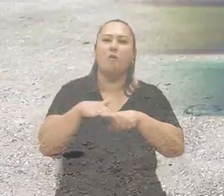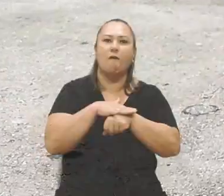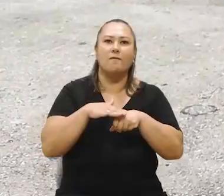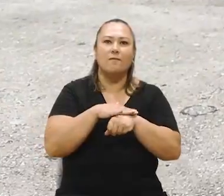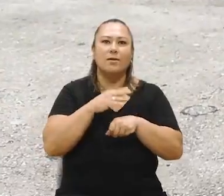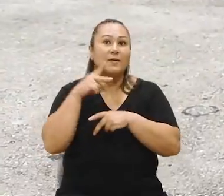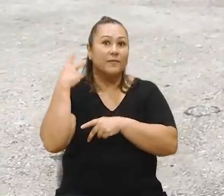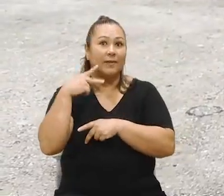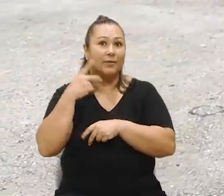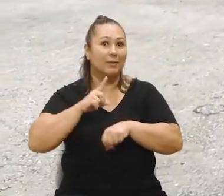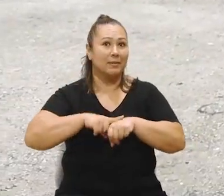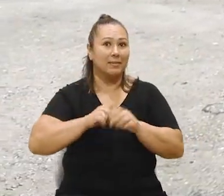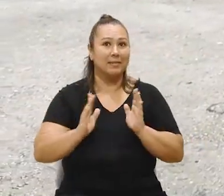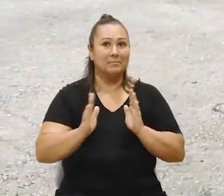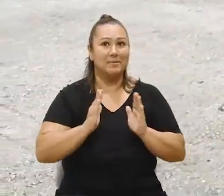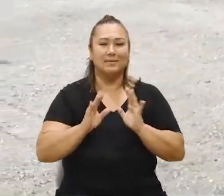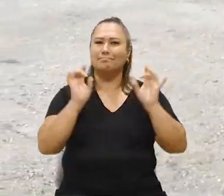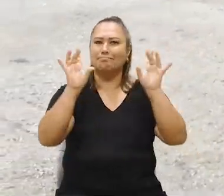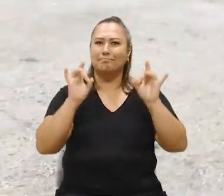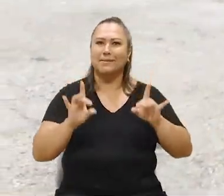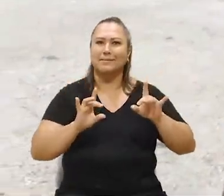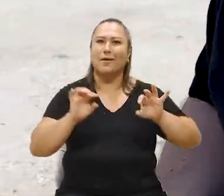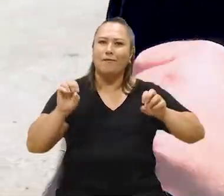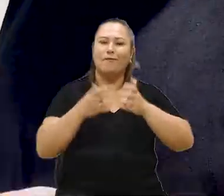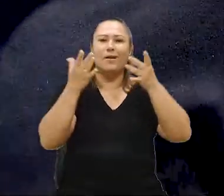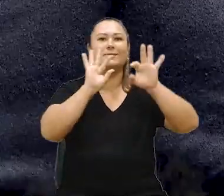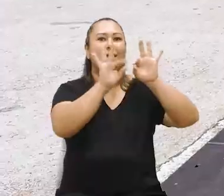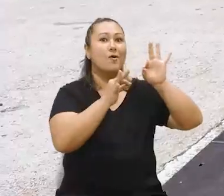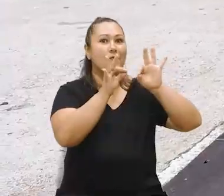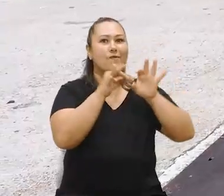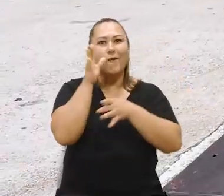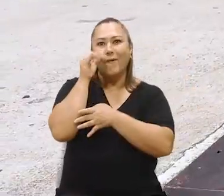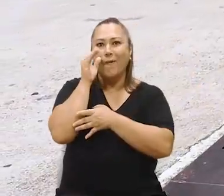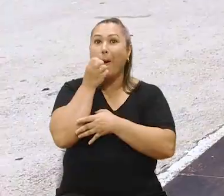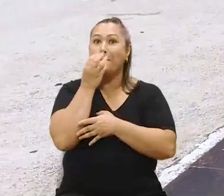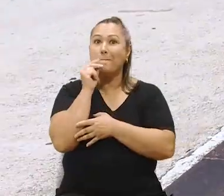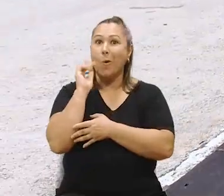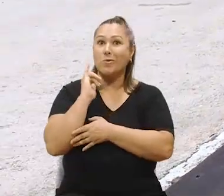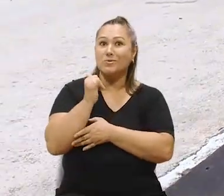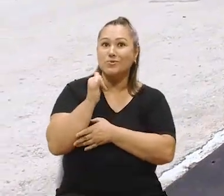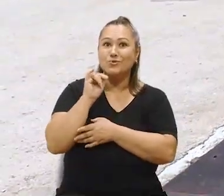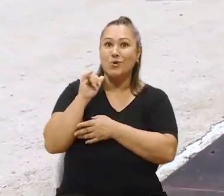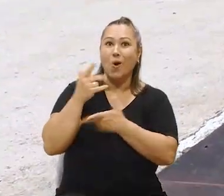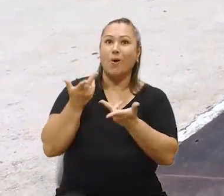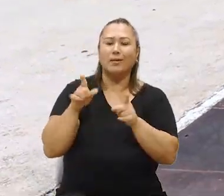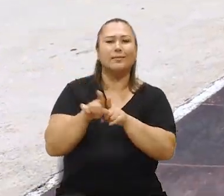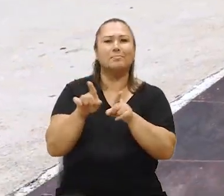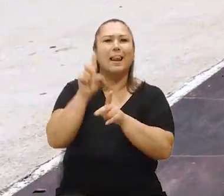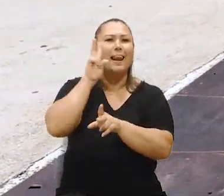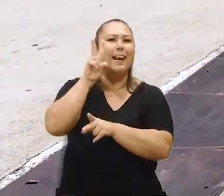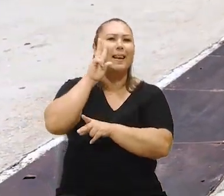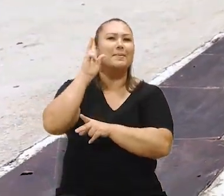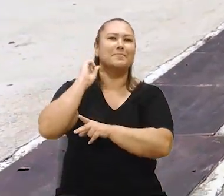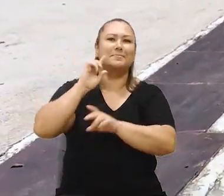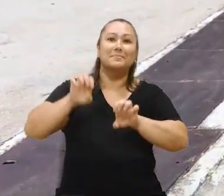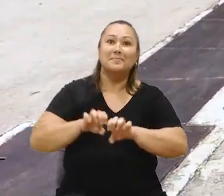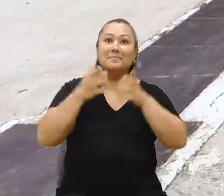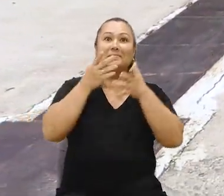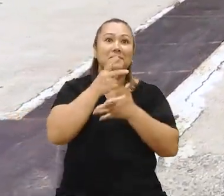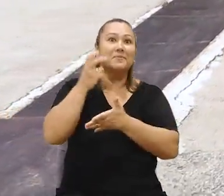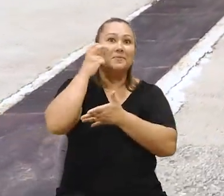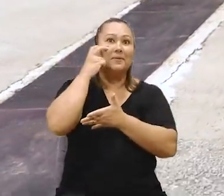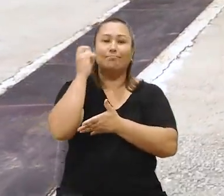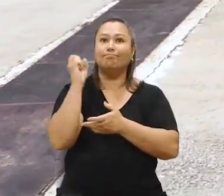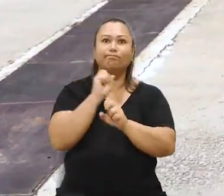O Fala Vereador desta temporada é especial Festa da Uva. Curiosidades, boas histórias e memórias neste, que é